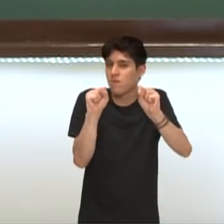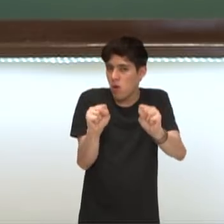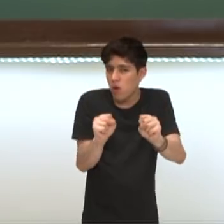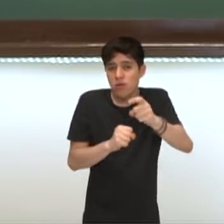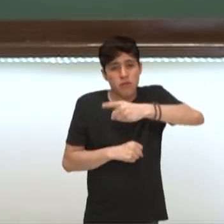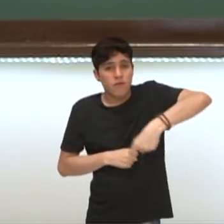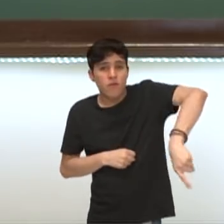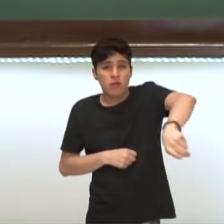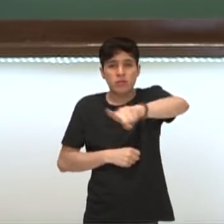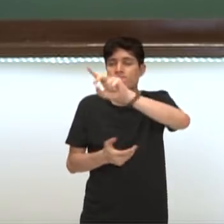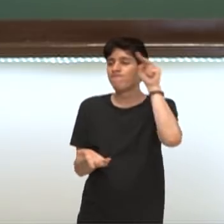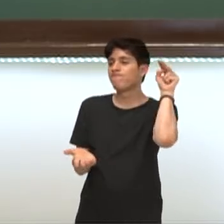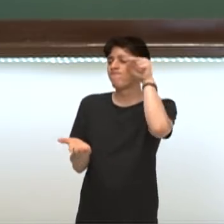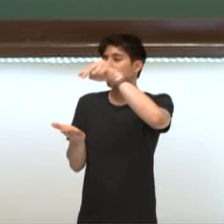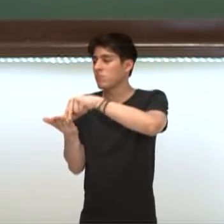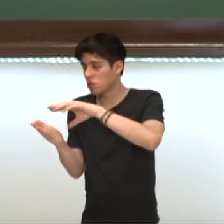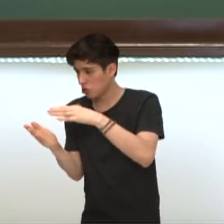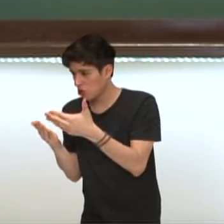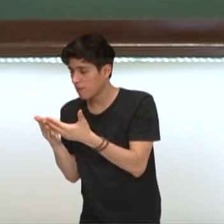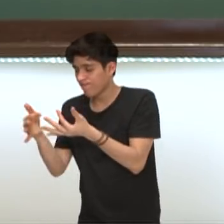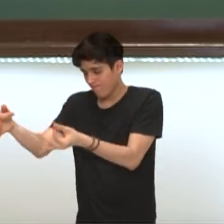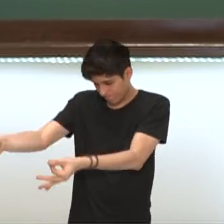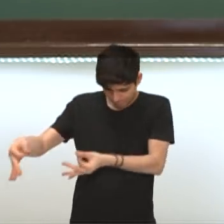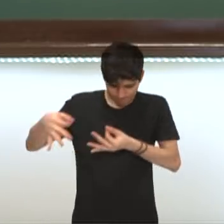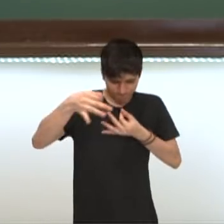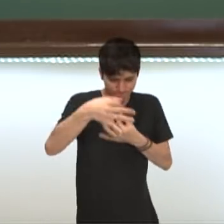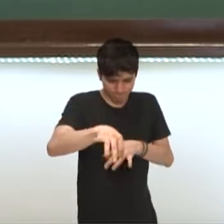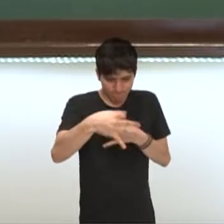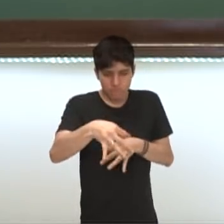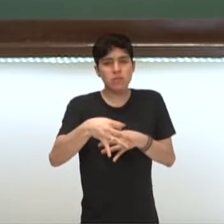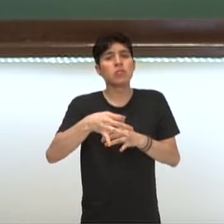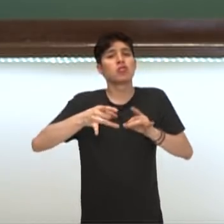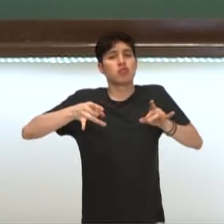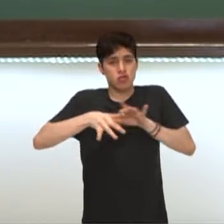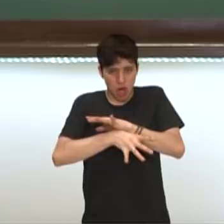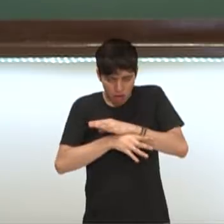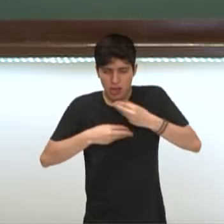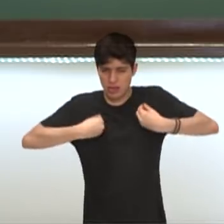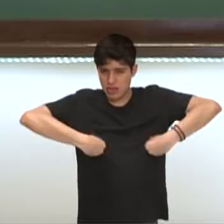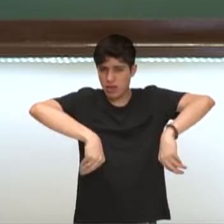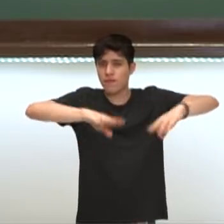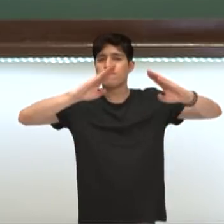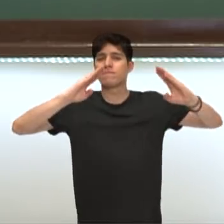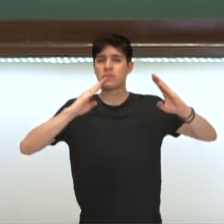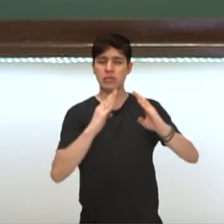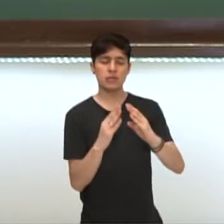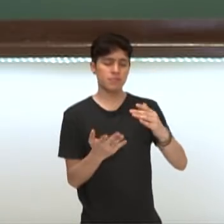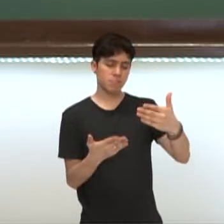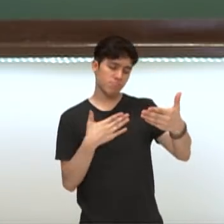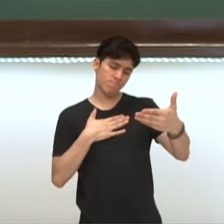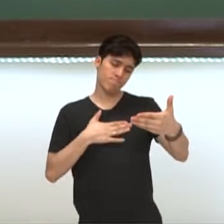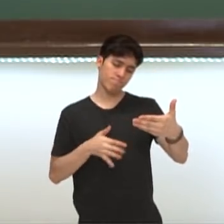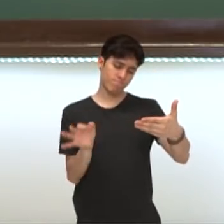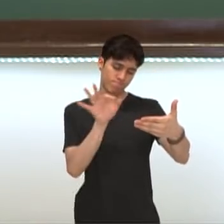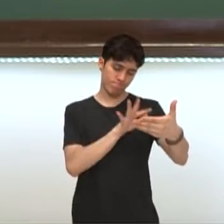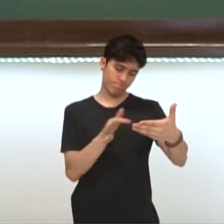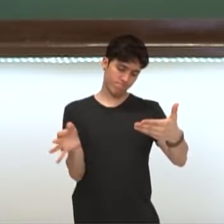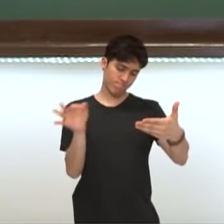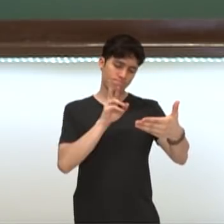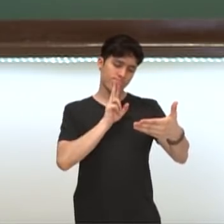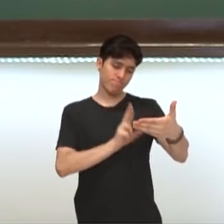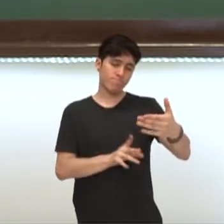a tua escola, buscar material impresso que você vai poder levar para a tua casa tranquilamente, responder e devolver na